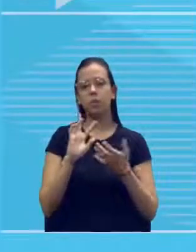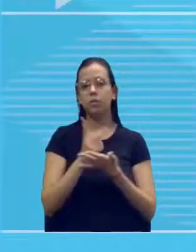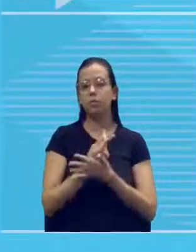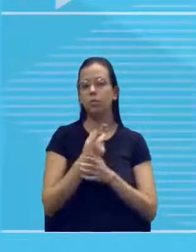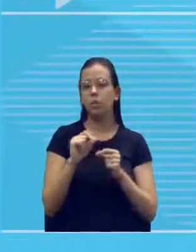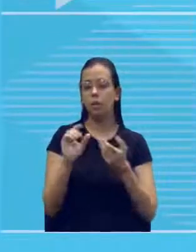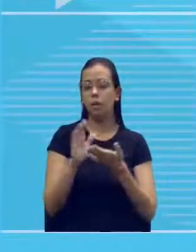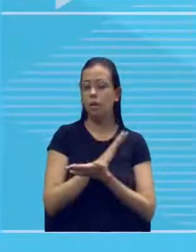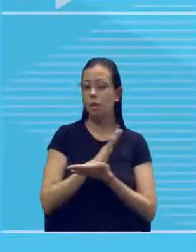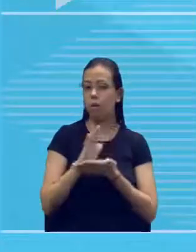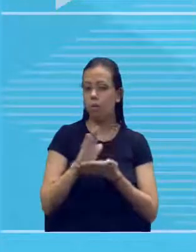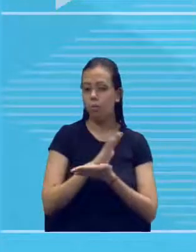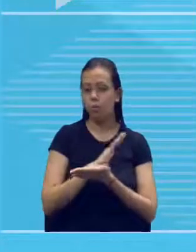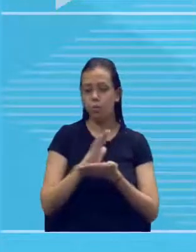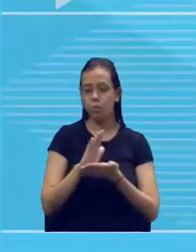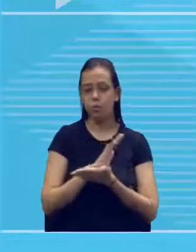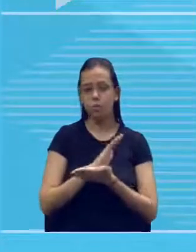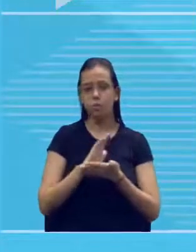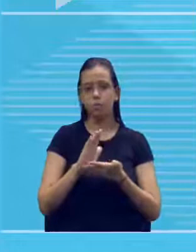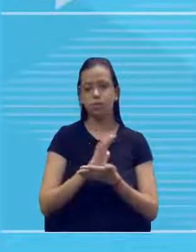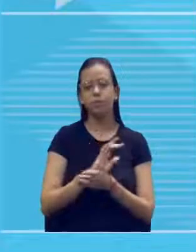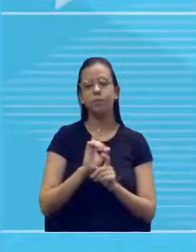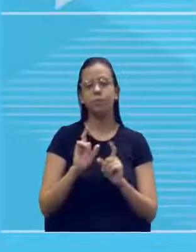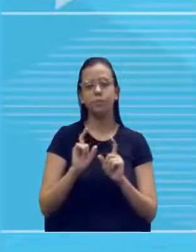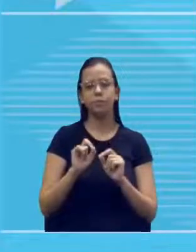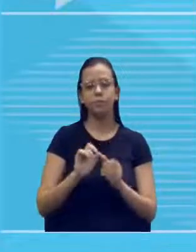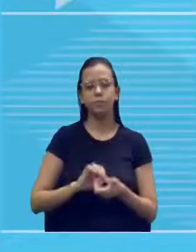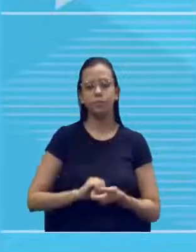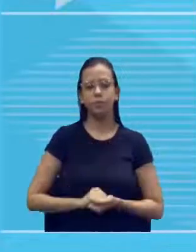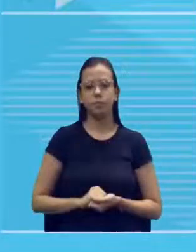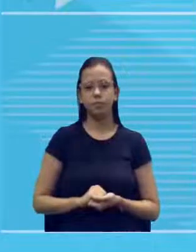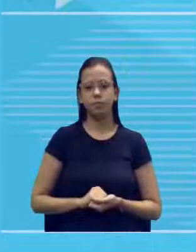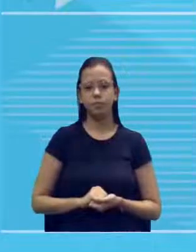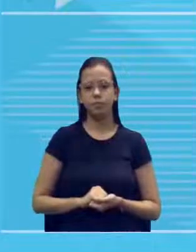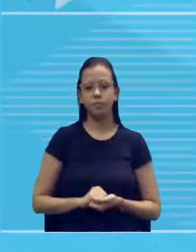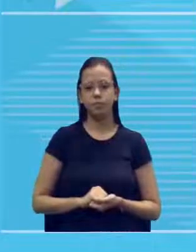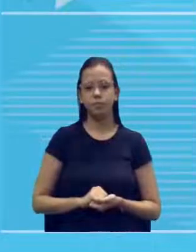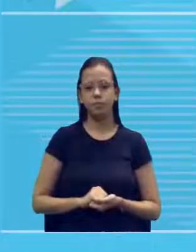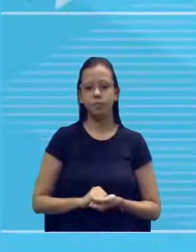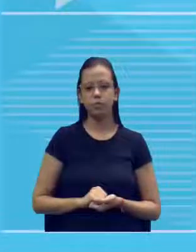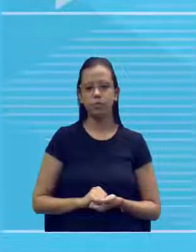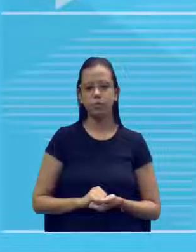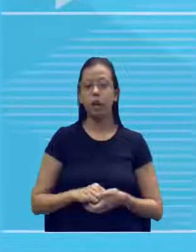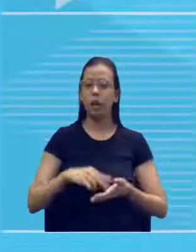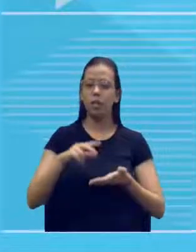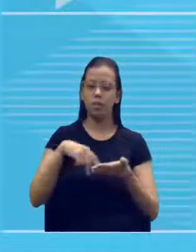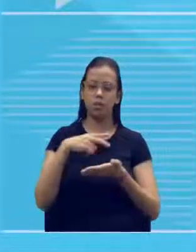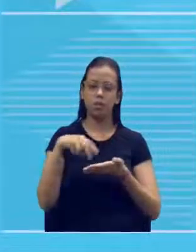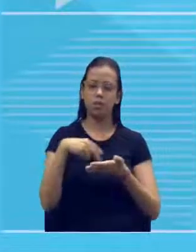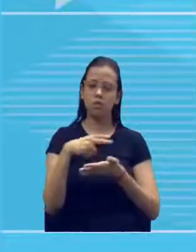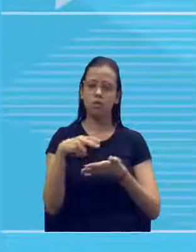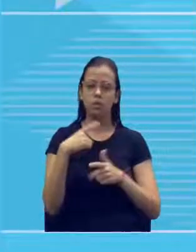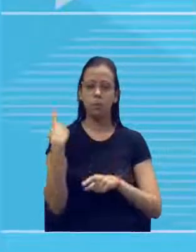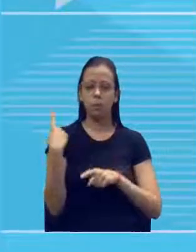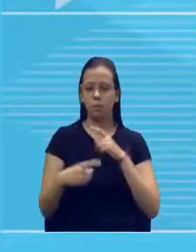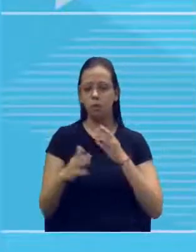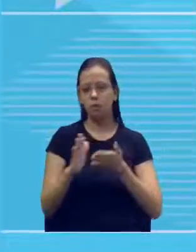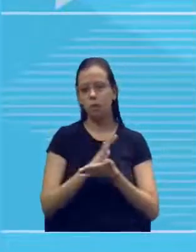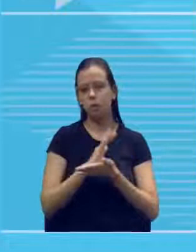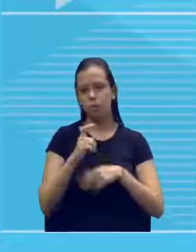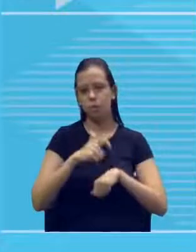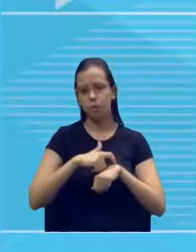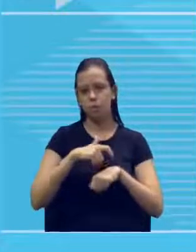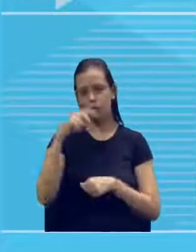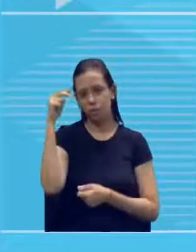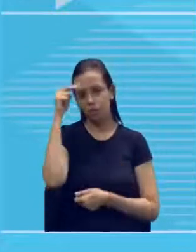em alguns casos, né, tornando aí até a dança sendo impedida em alguns momentos da história,